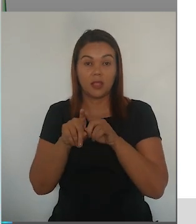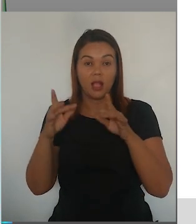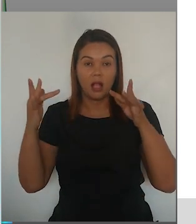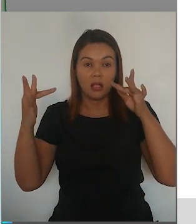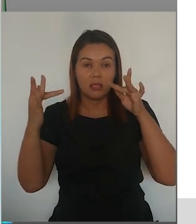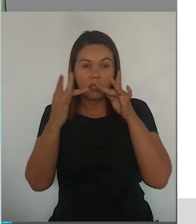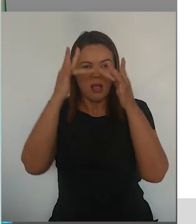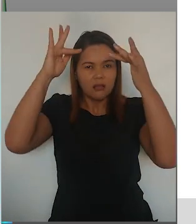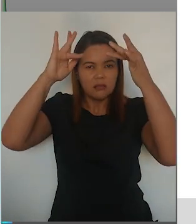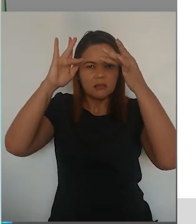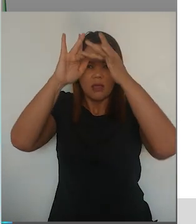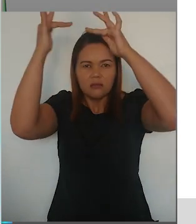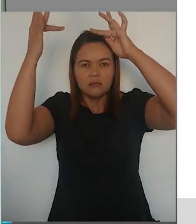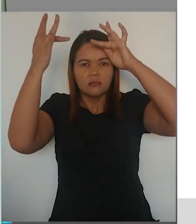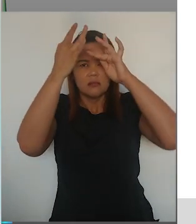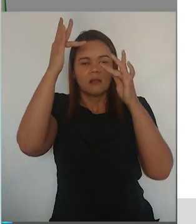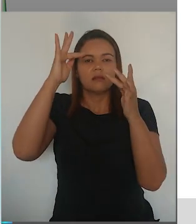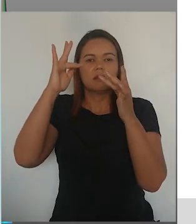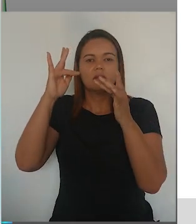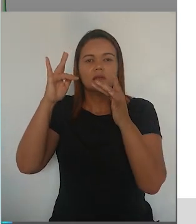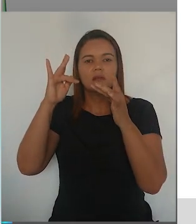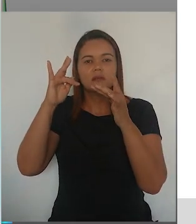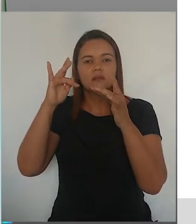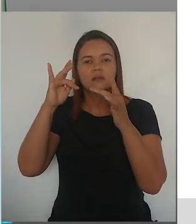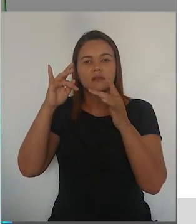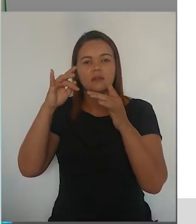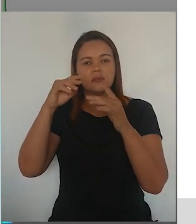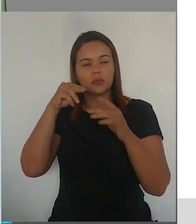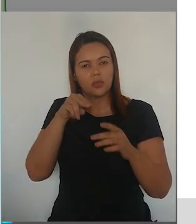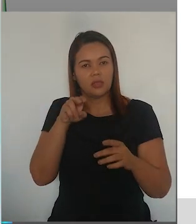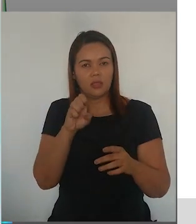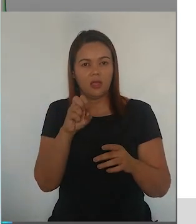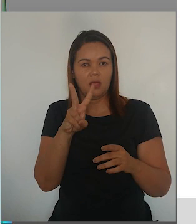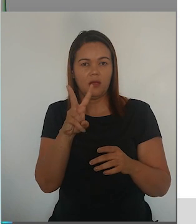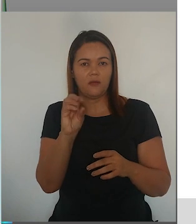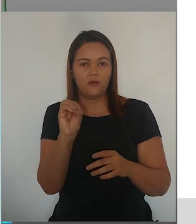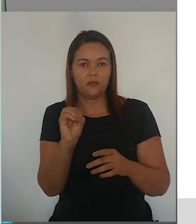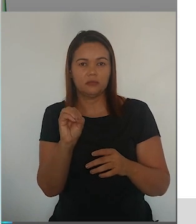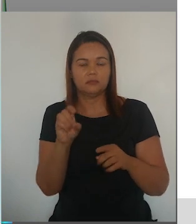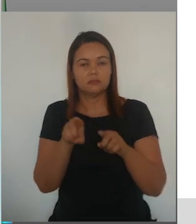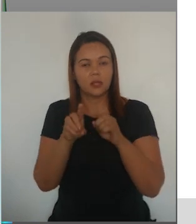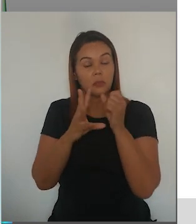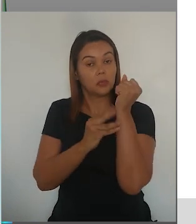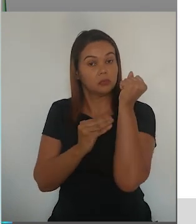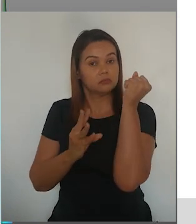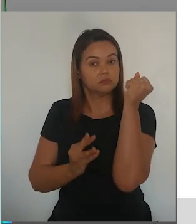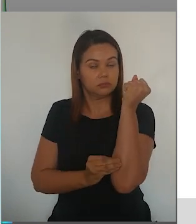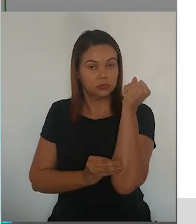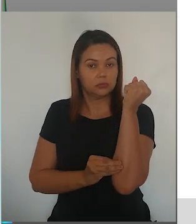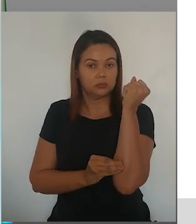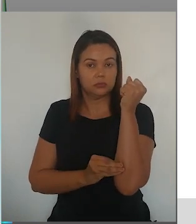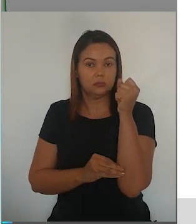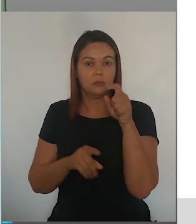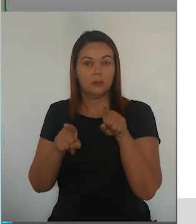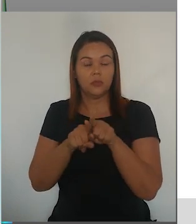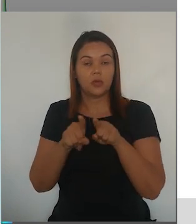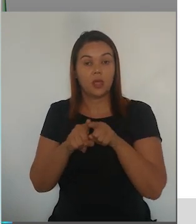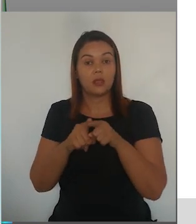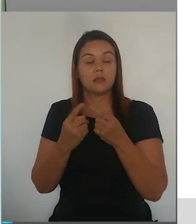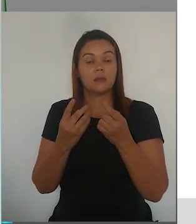junções neuromusculares são responsáveis pela sinapse entre o nervo e o músculo.